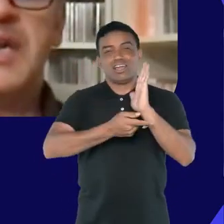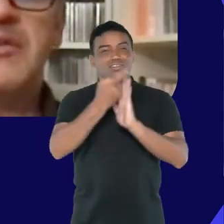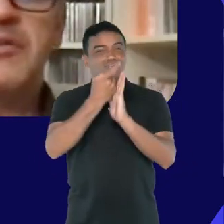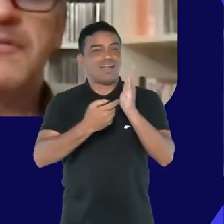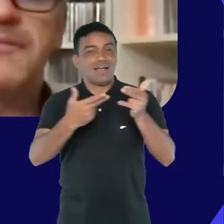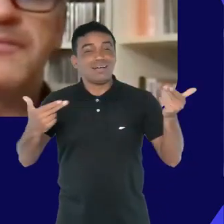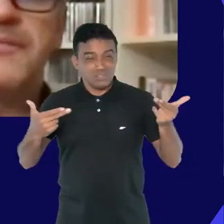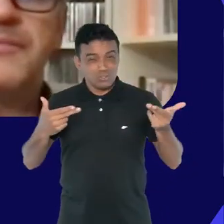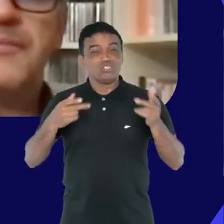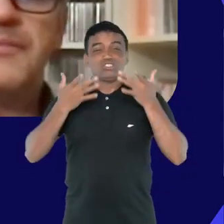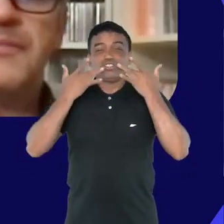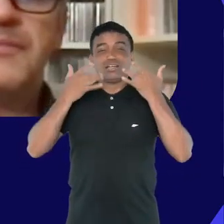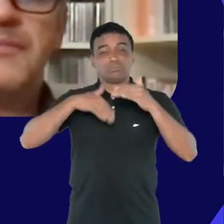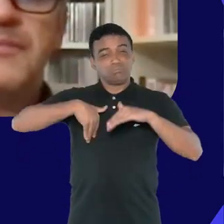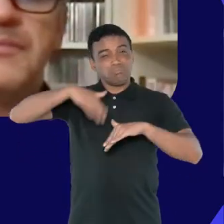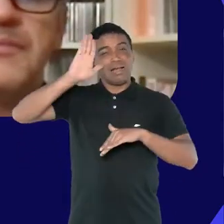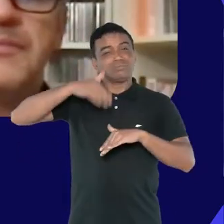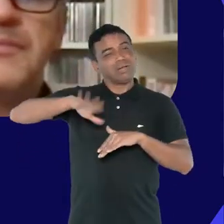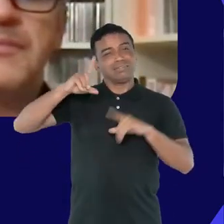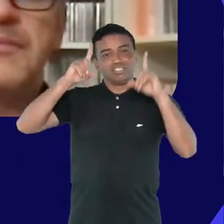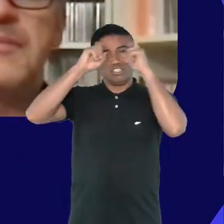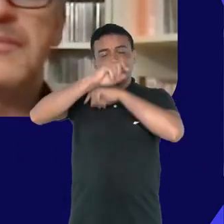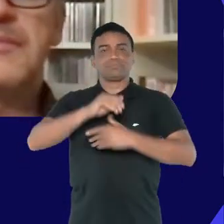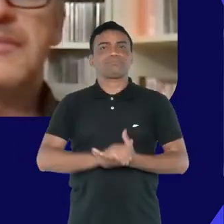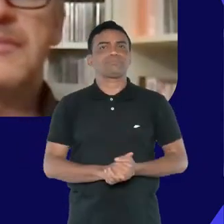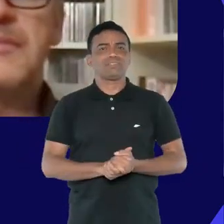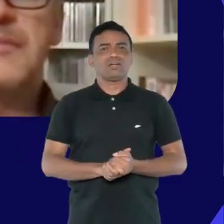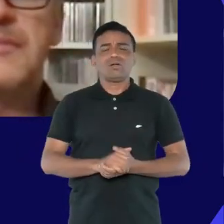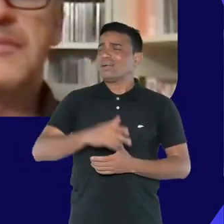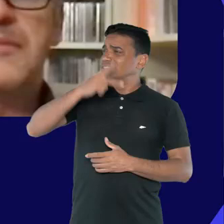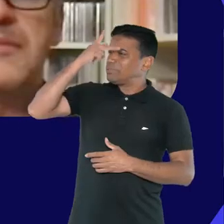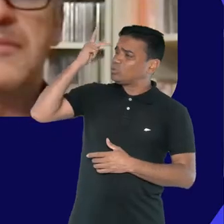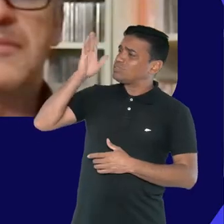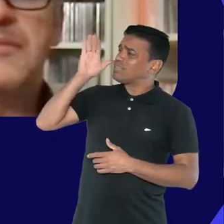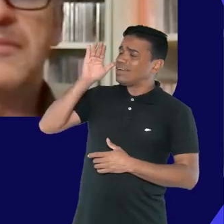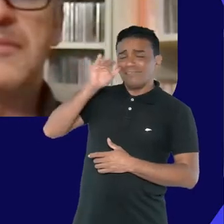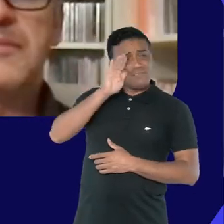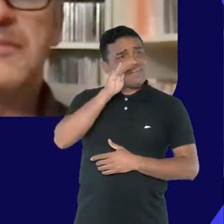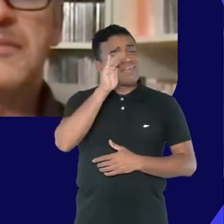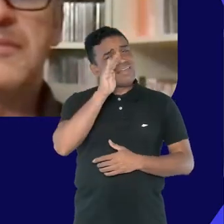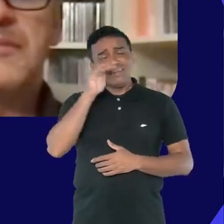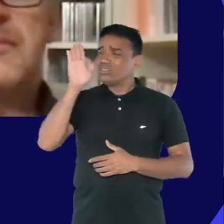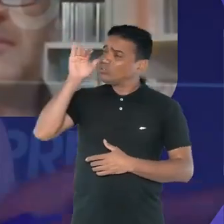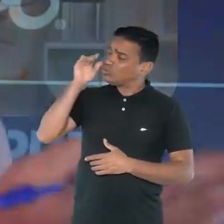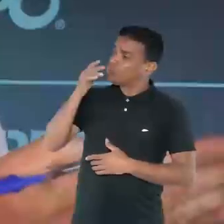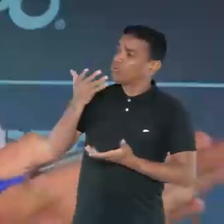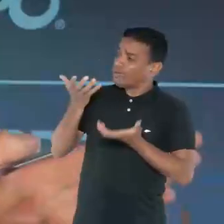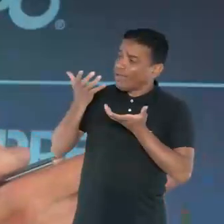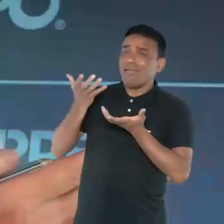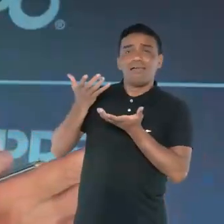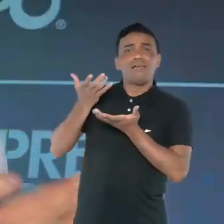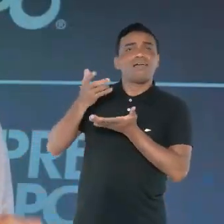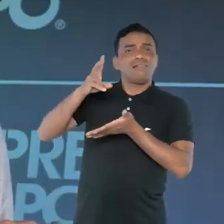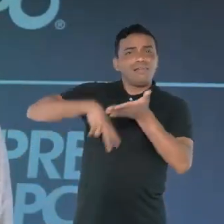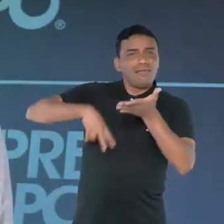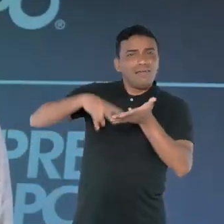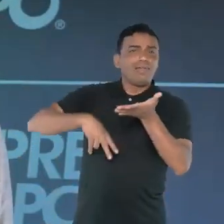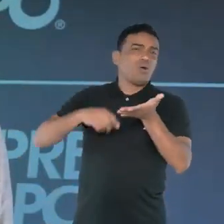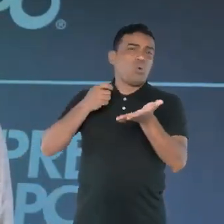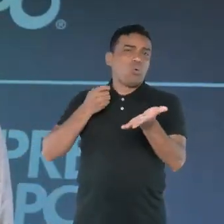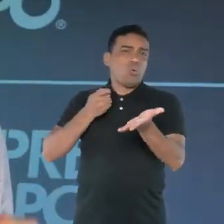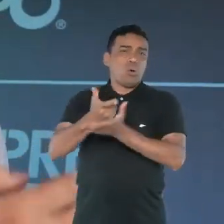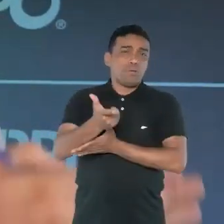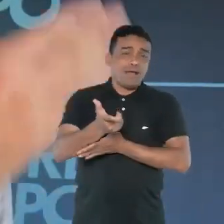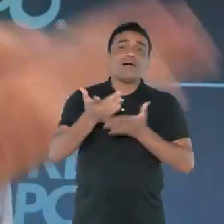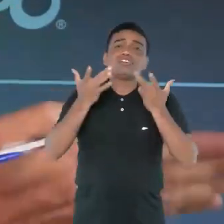géneros literários. Mas quem está assistindo a gente, se quiser ter acesso ou ler ou comprar algumas das